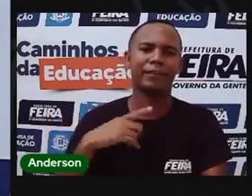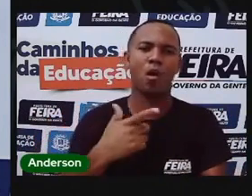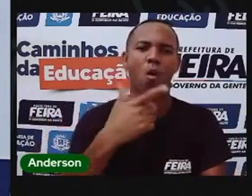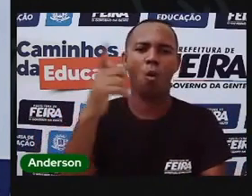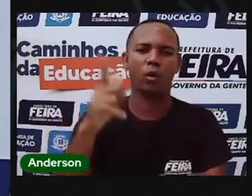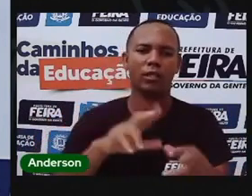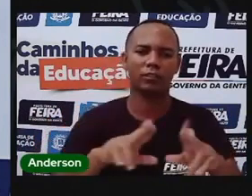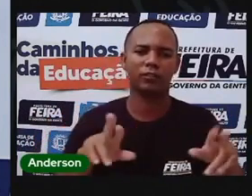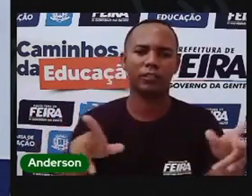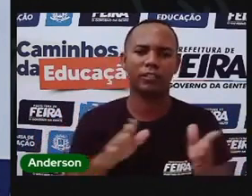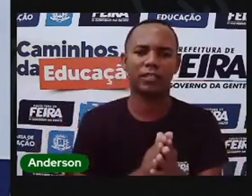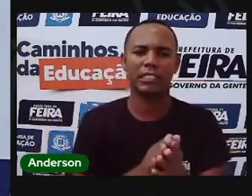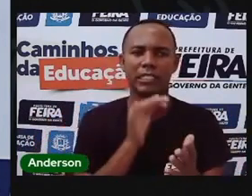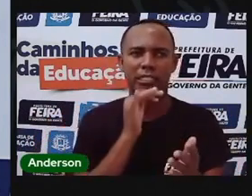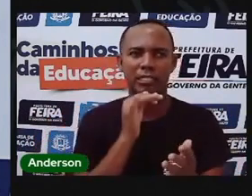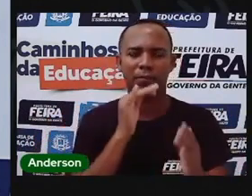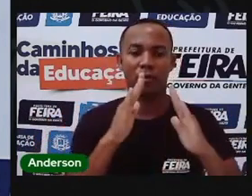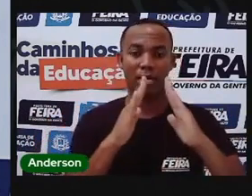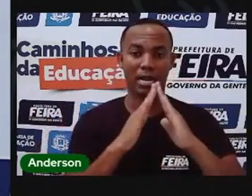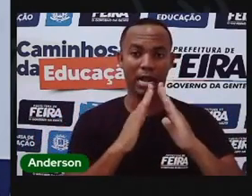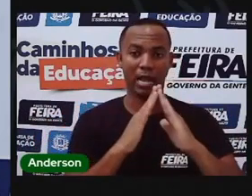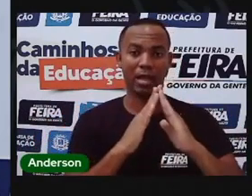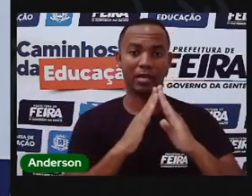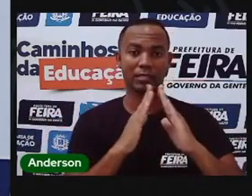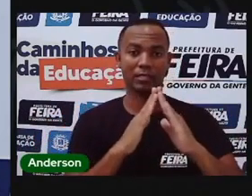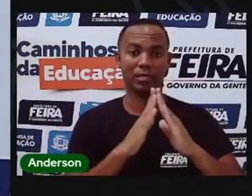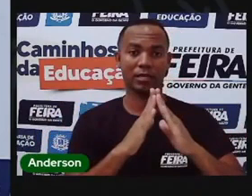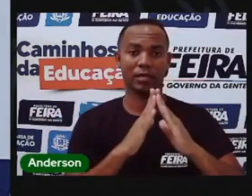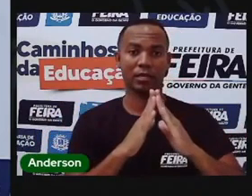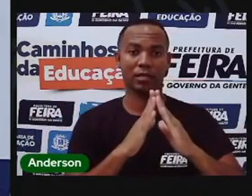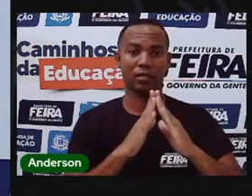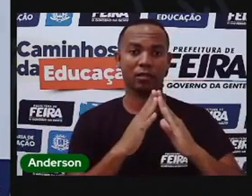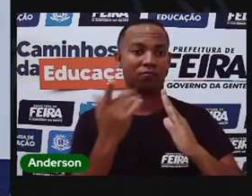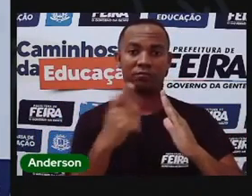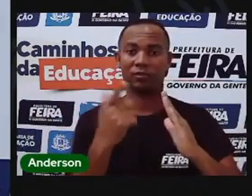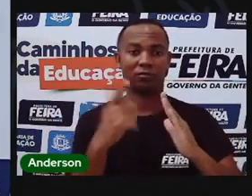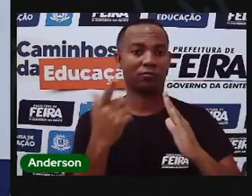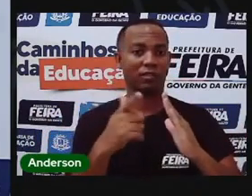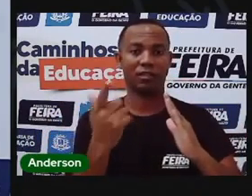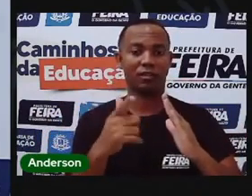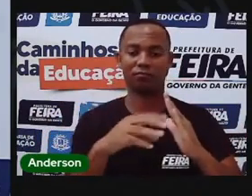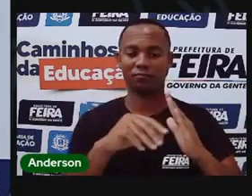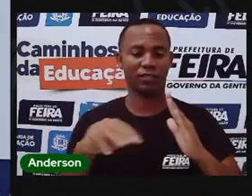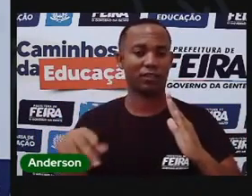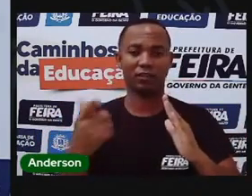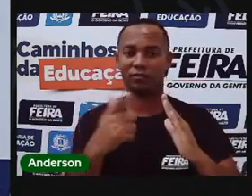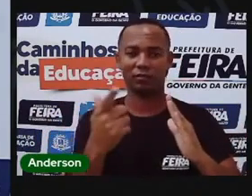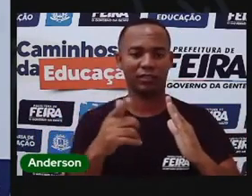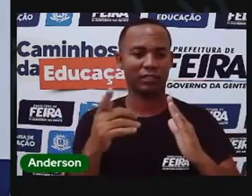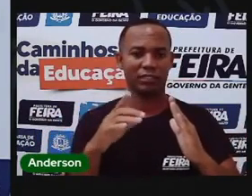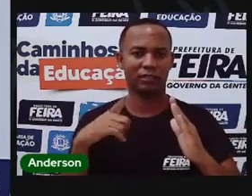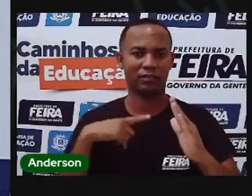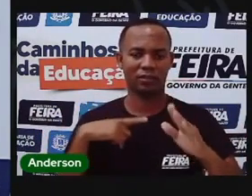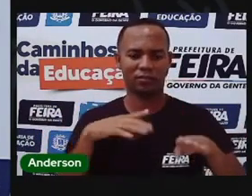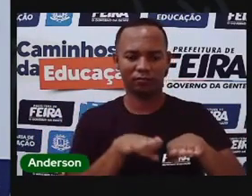Eu moro em uma casa e essa na minha casa não existe um quintal com terra. Não tem solo?